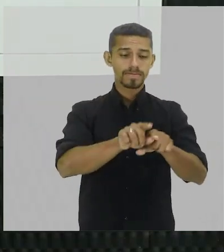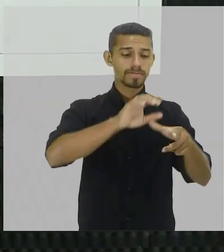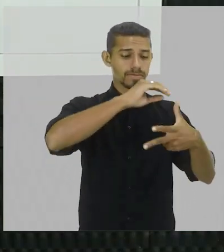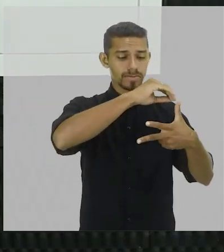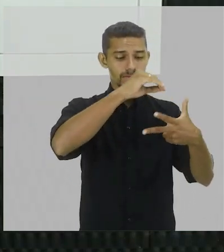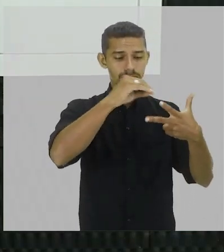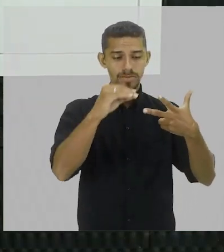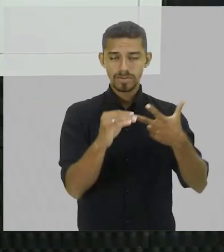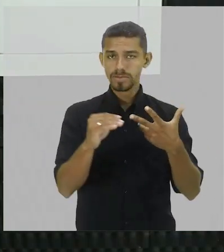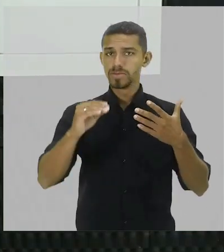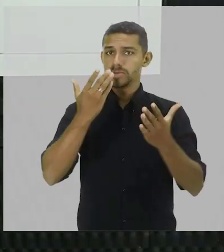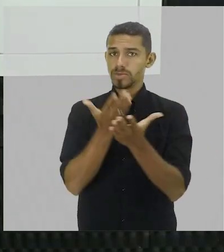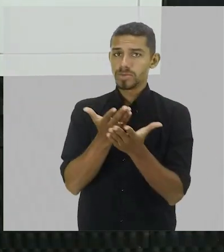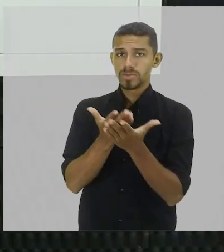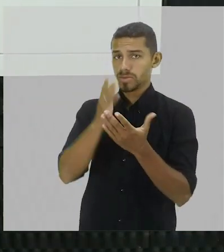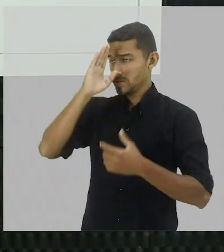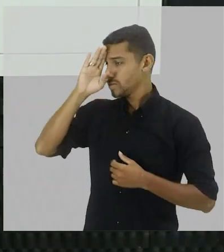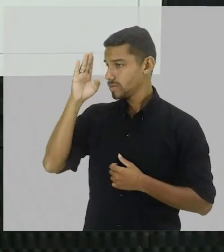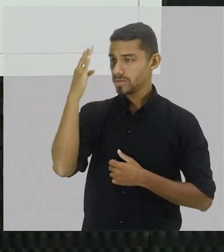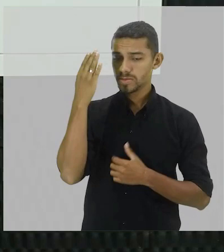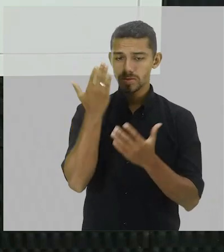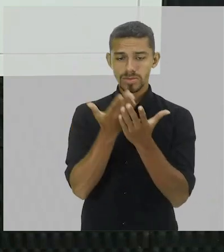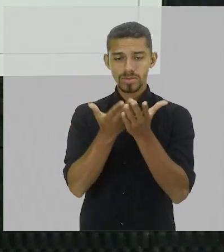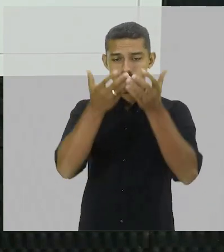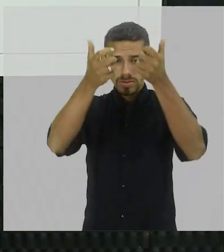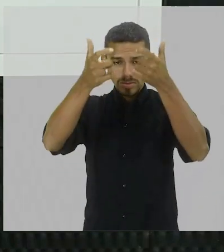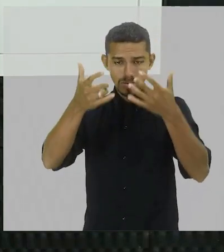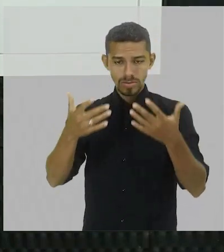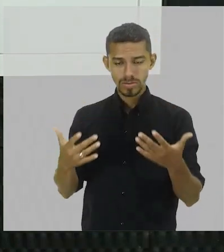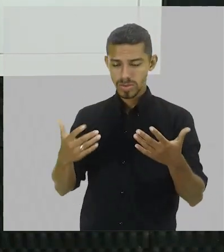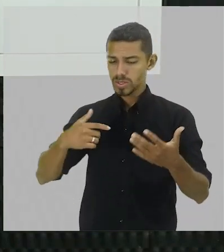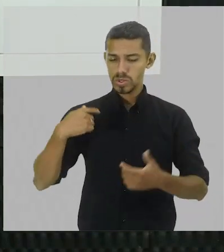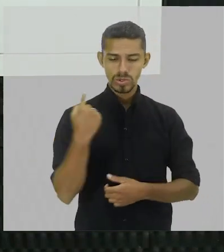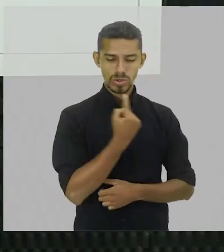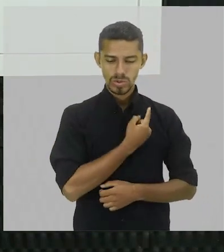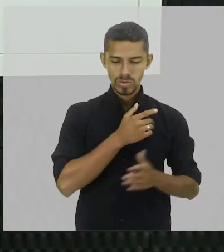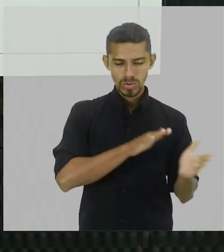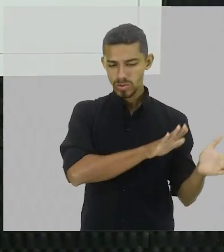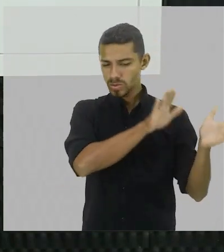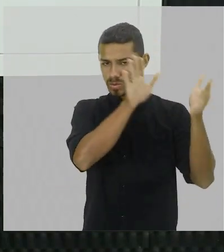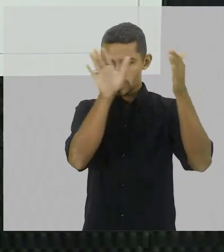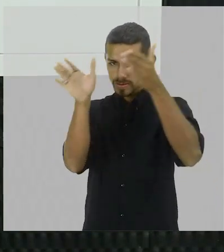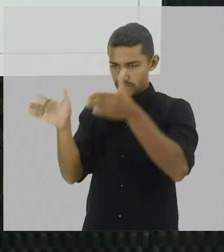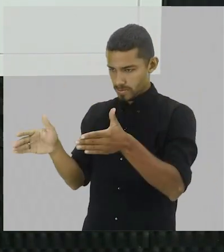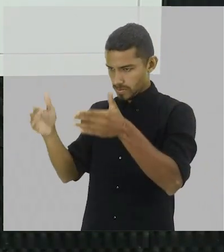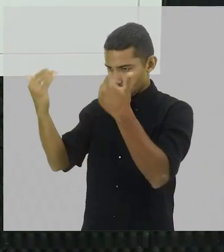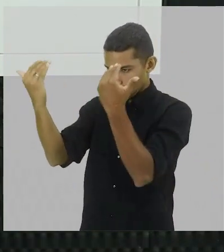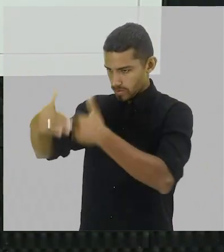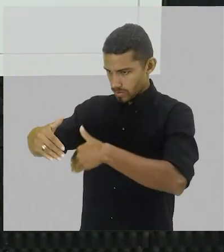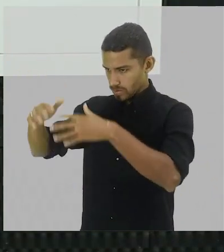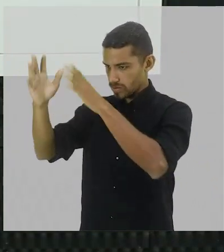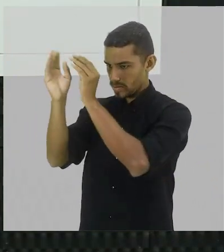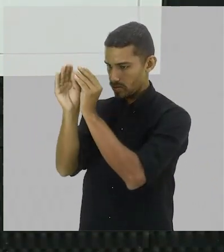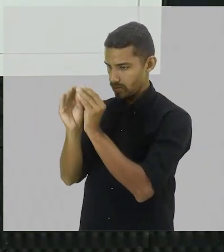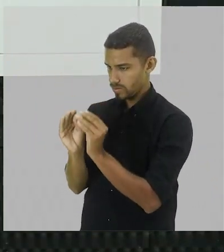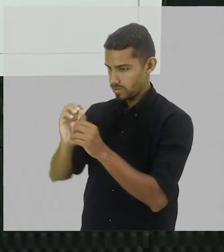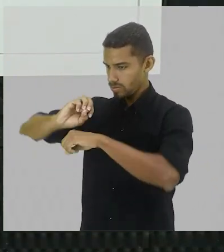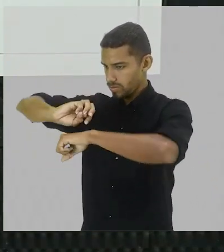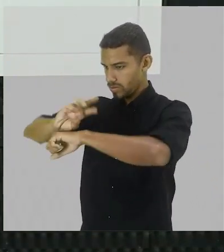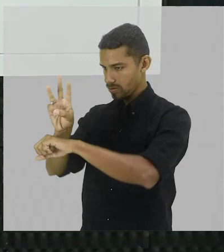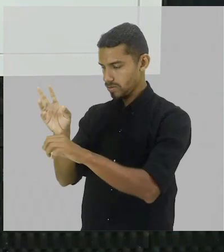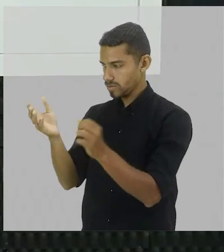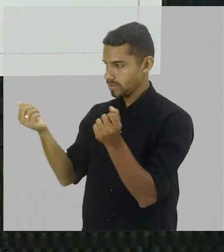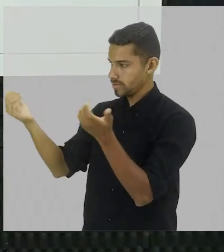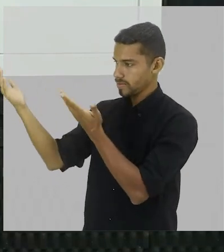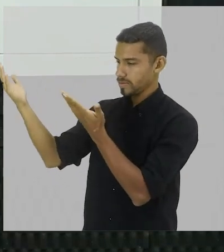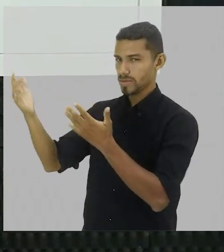e estude aqueles principais assuntos, beleza? Assim que a gente está direcionando a nossa revisão, beleza, turminha? Então vamos para a primeira